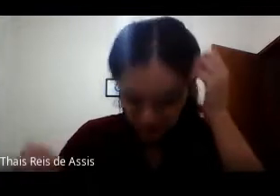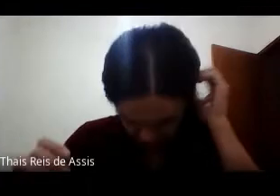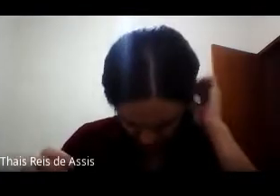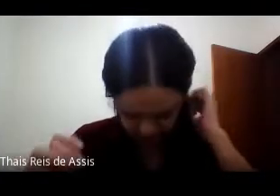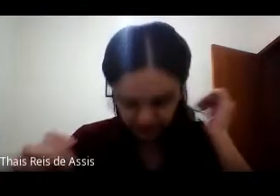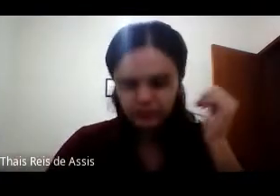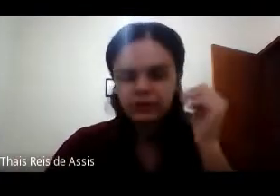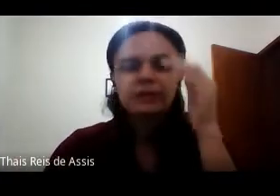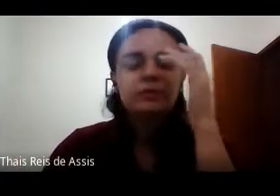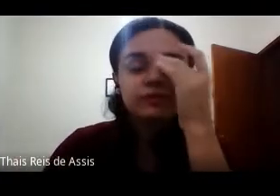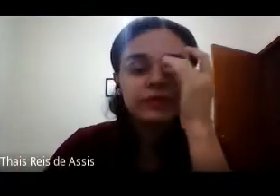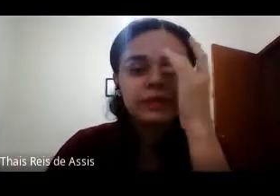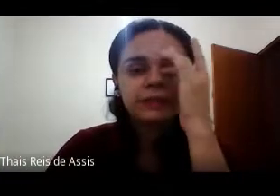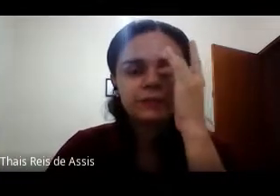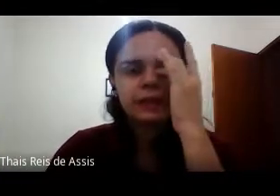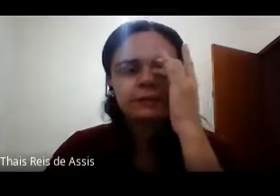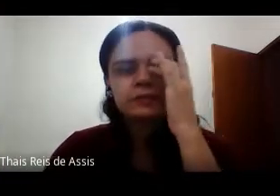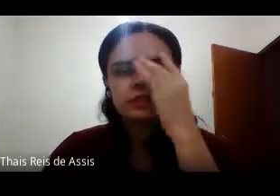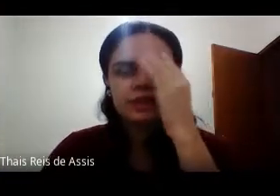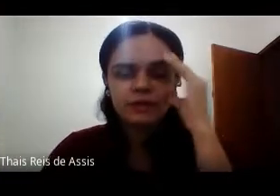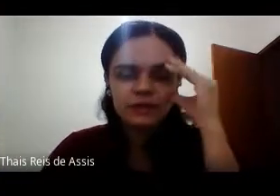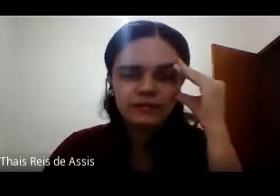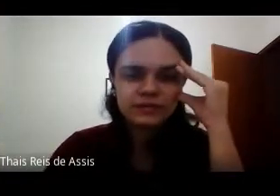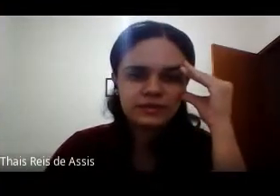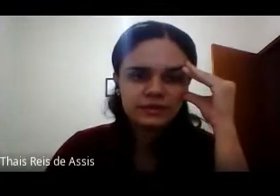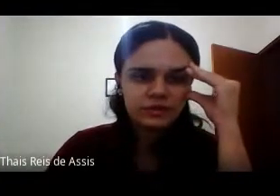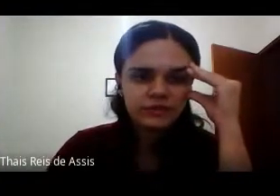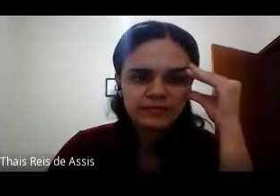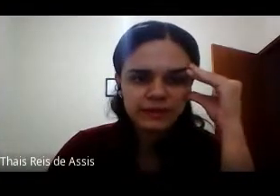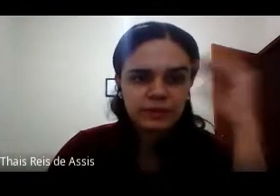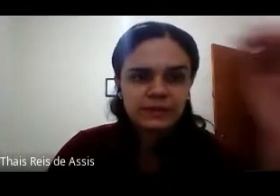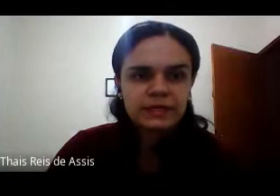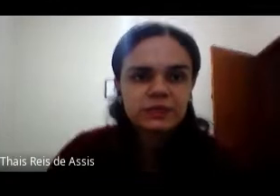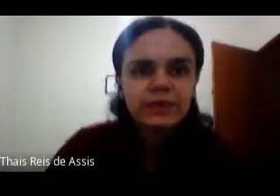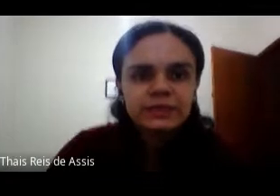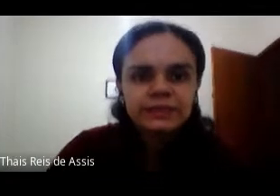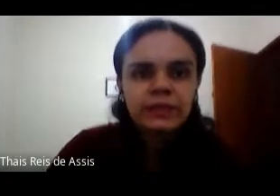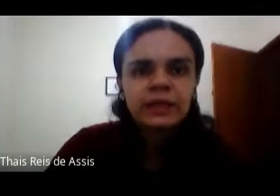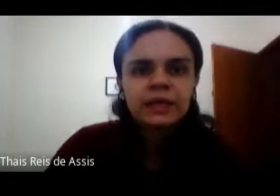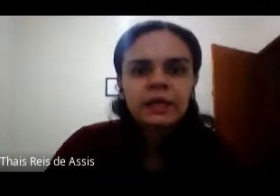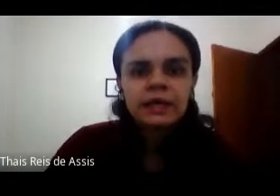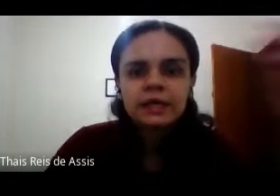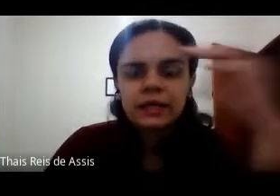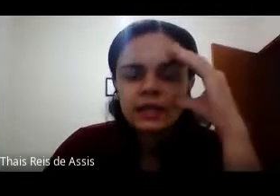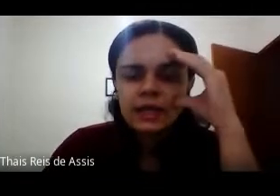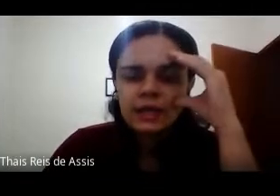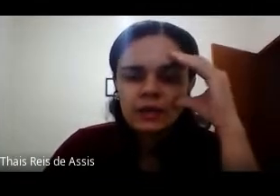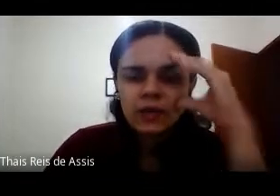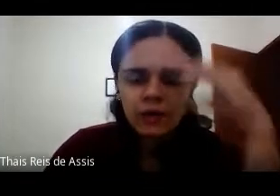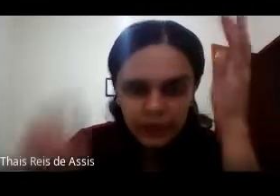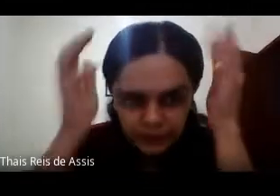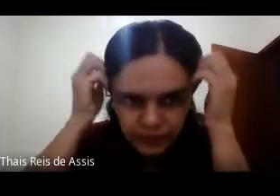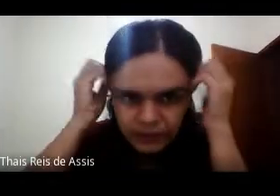que permanece, o que que modifica, né? A gente está vendo, ele fazendo, a gente passou pelas questões. E